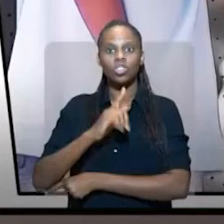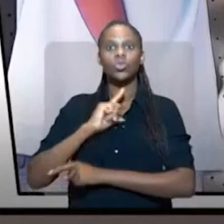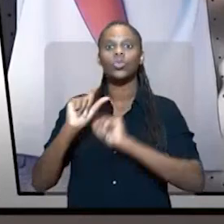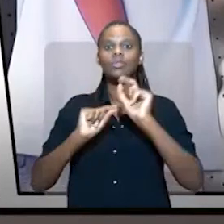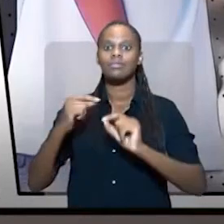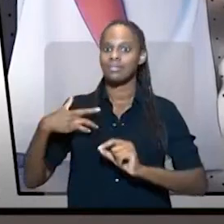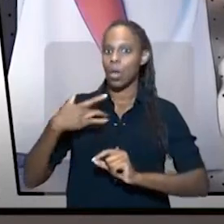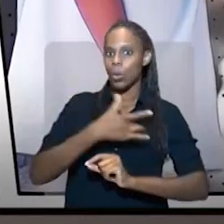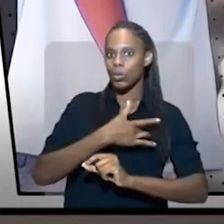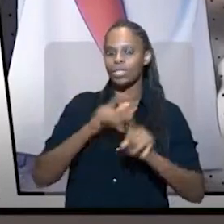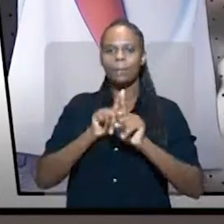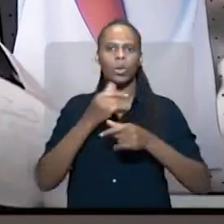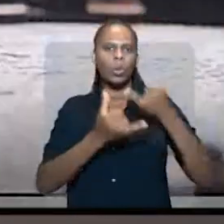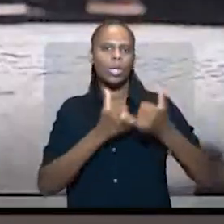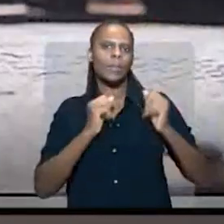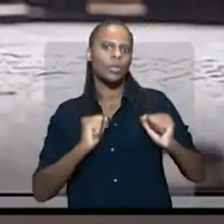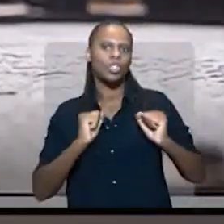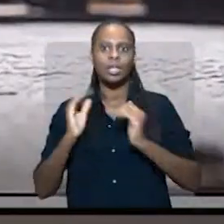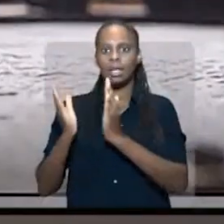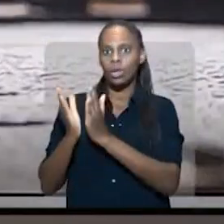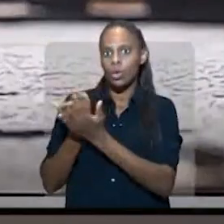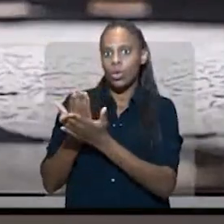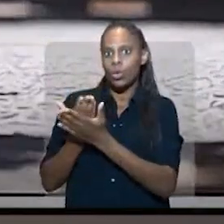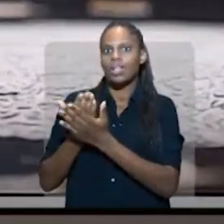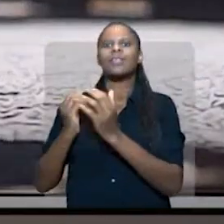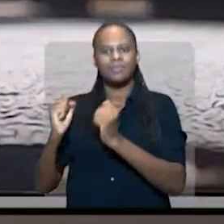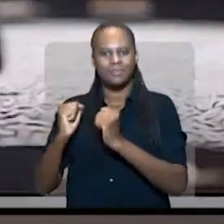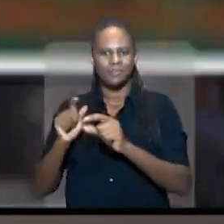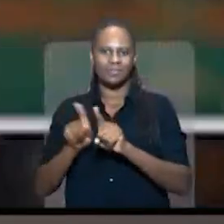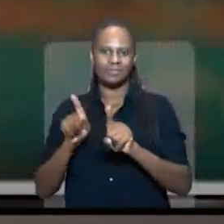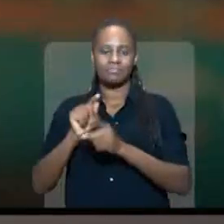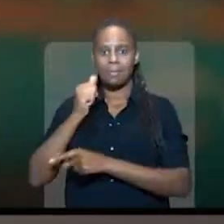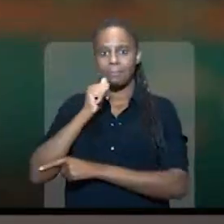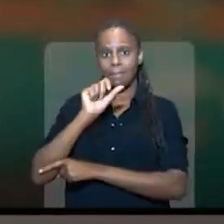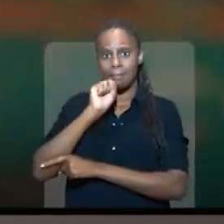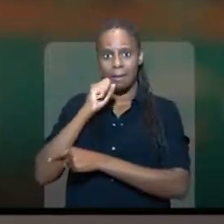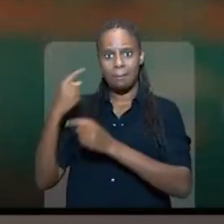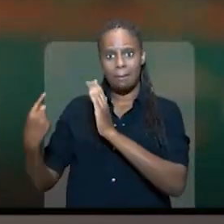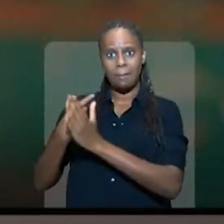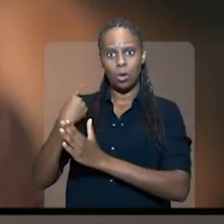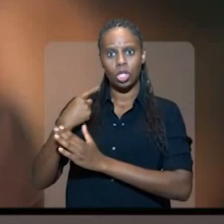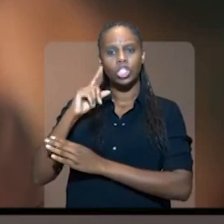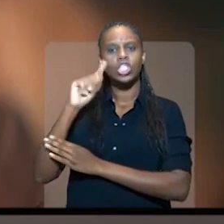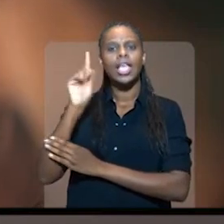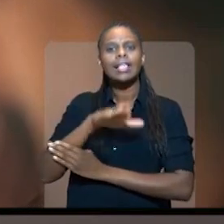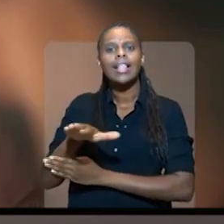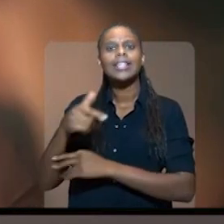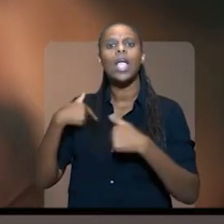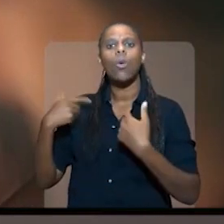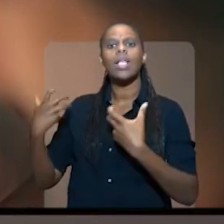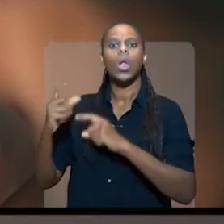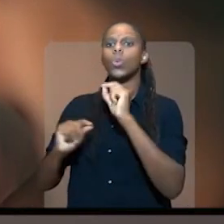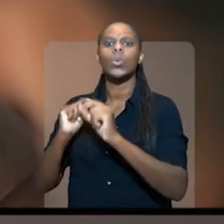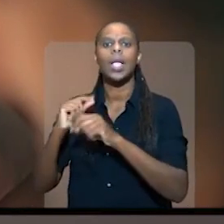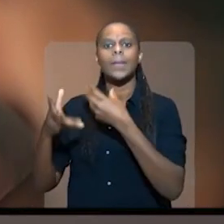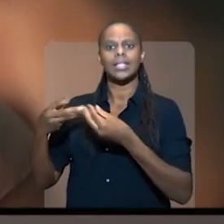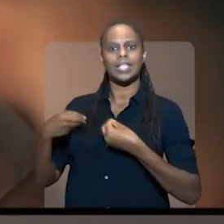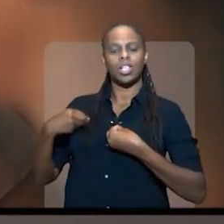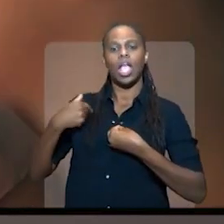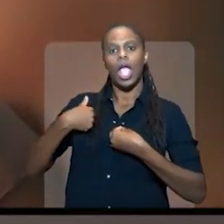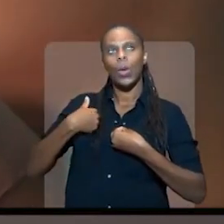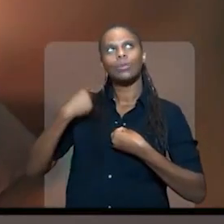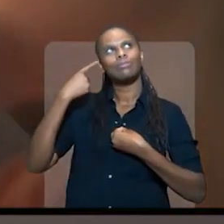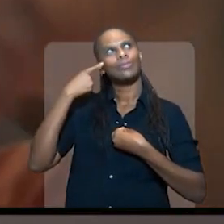que as crianças tinham saúde, podiam brincar e estudar. Minha mãe até perguntou o que eu vou querer de Dia das